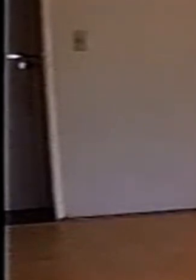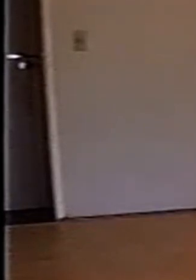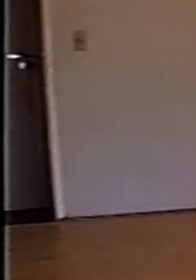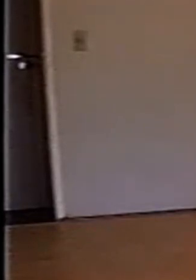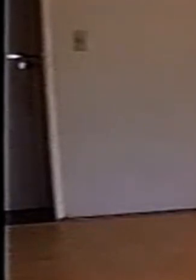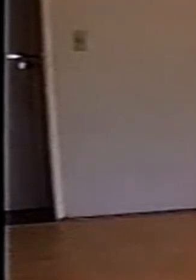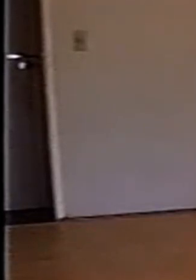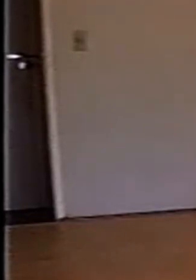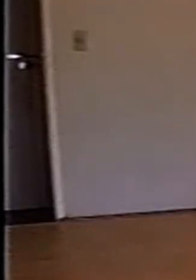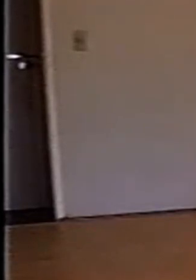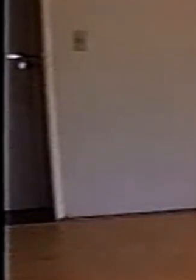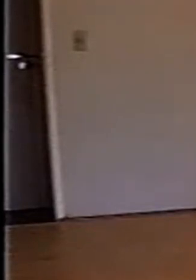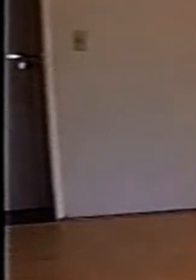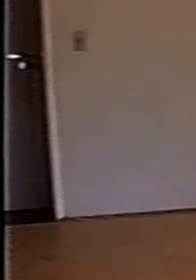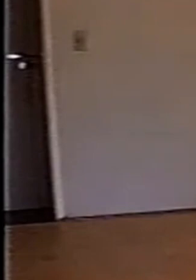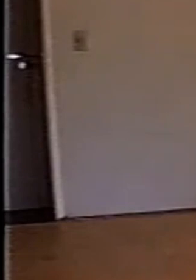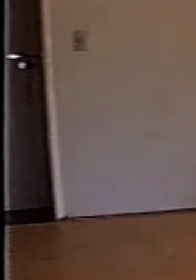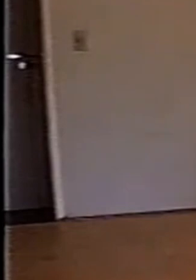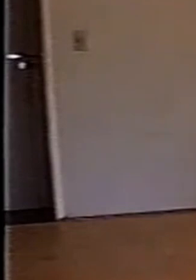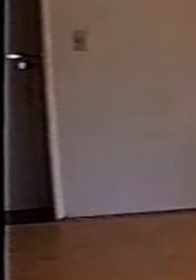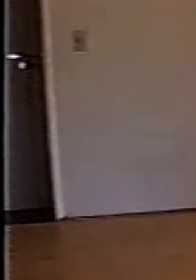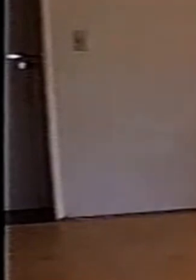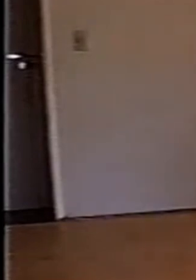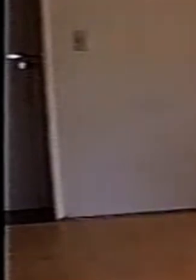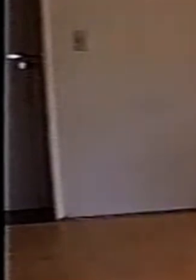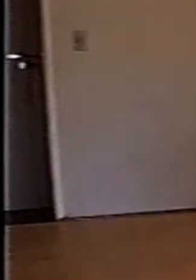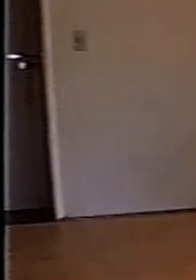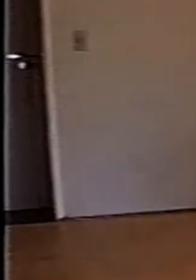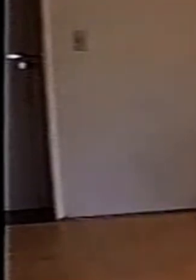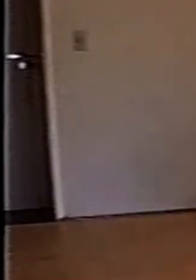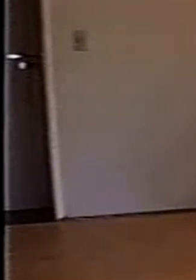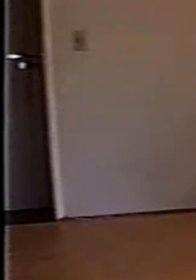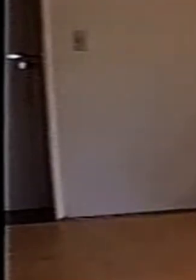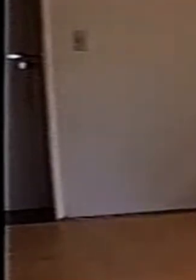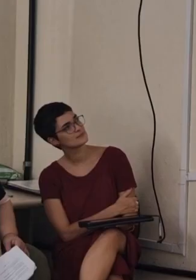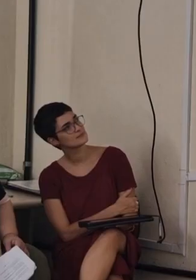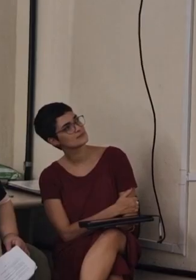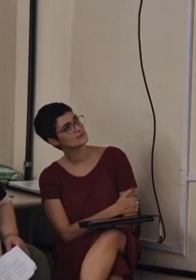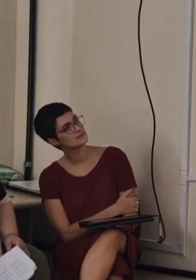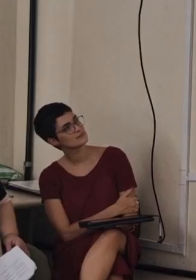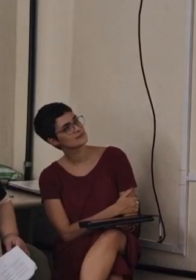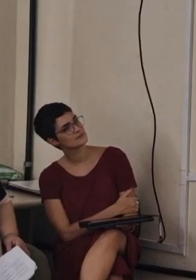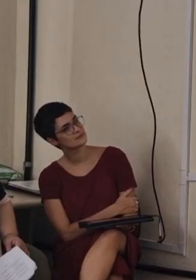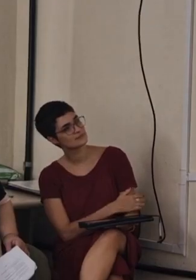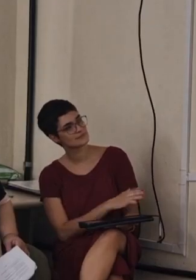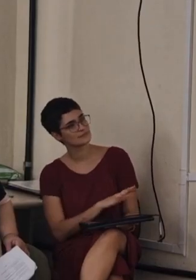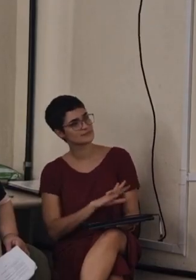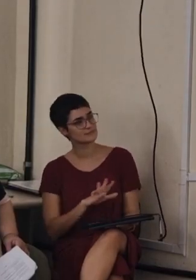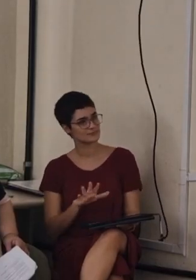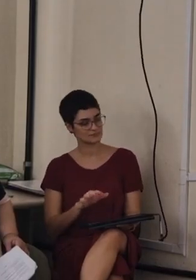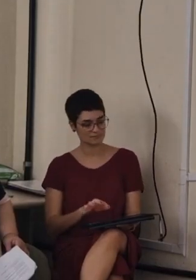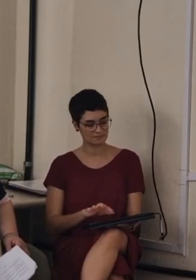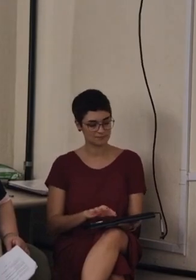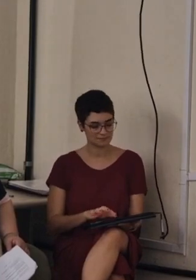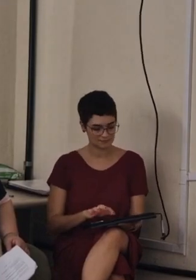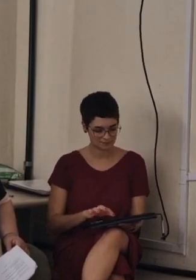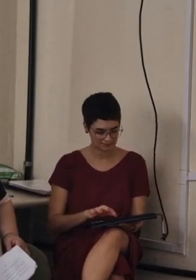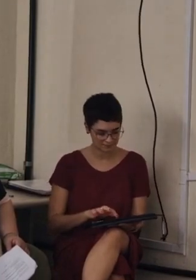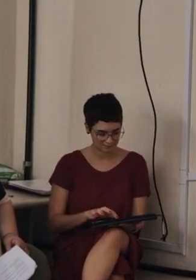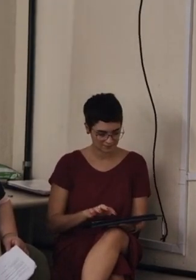está apoiada com as mãos no chão e a pessoa de vermelho está com os pés na parede deitada na pessoa de